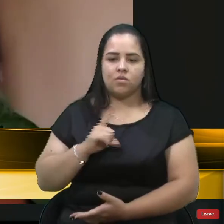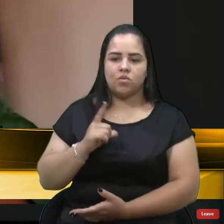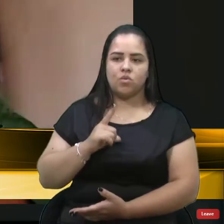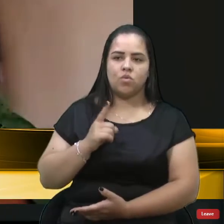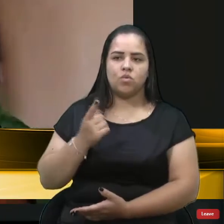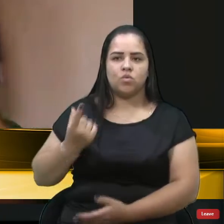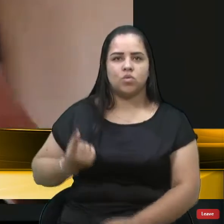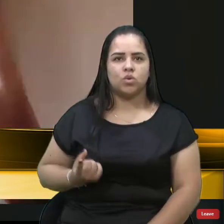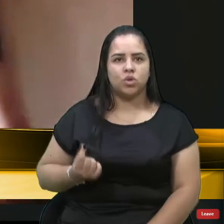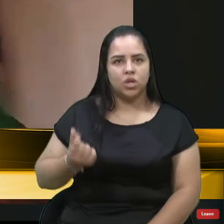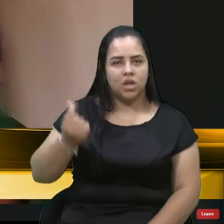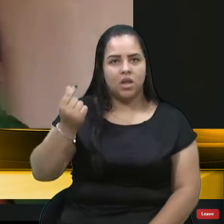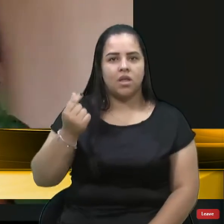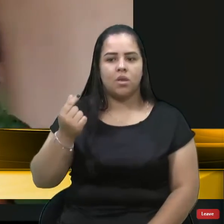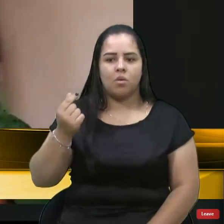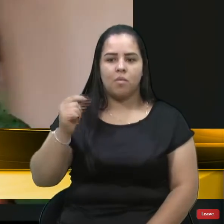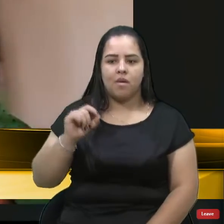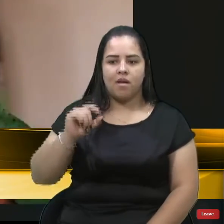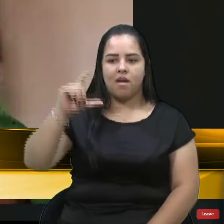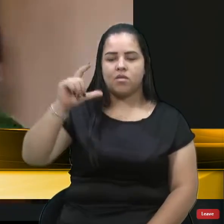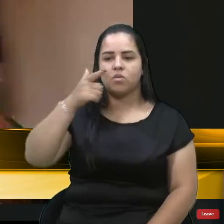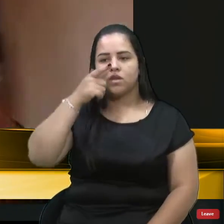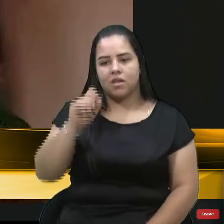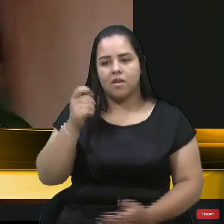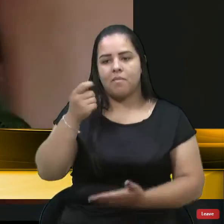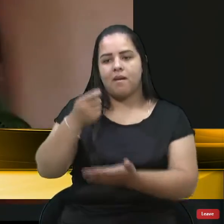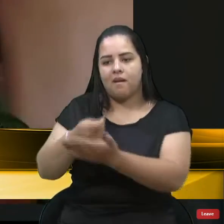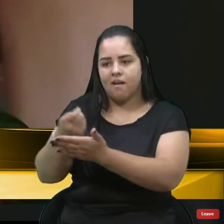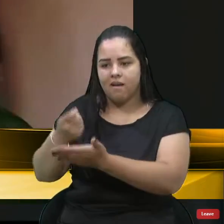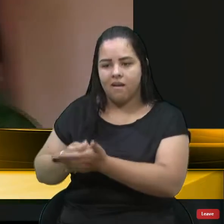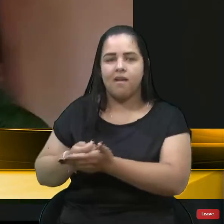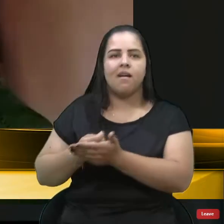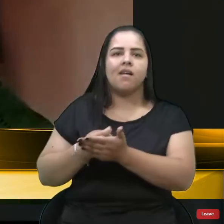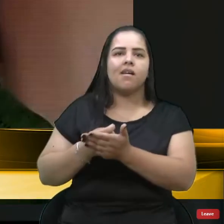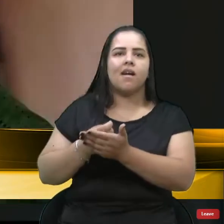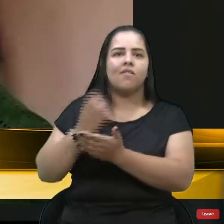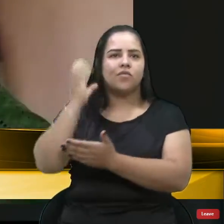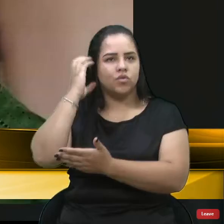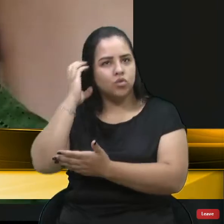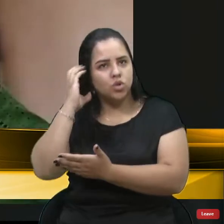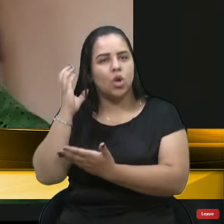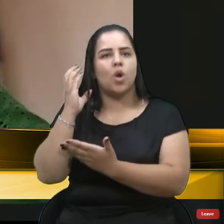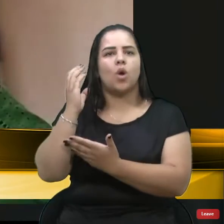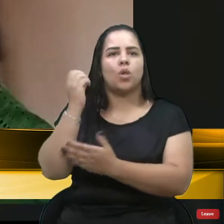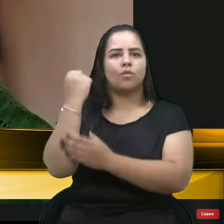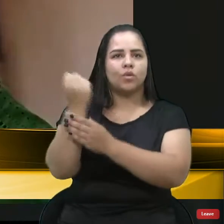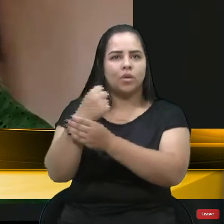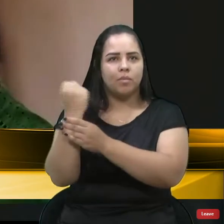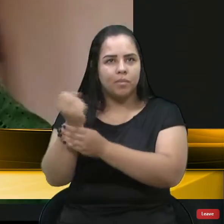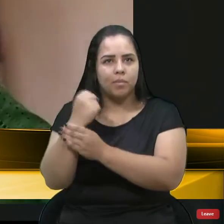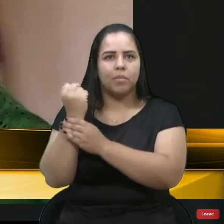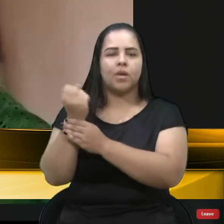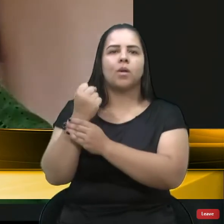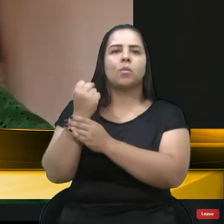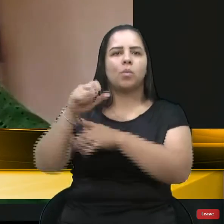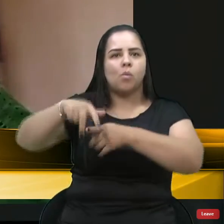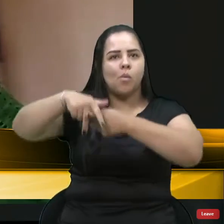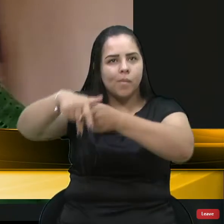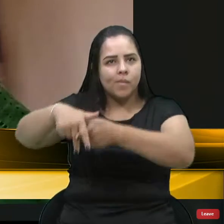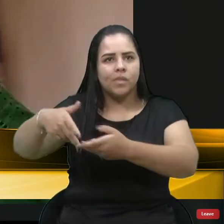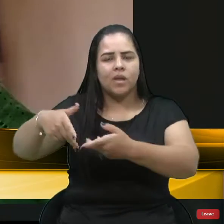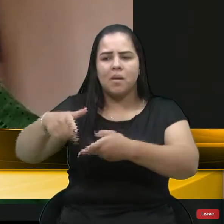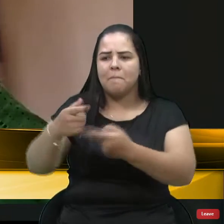o fonoaudiólogo, a psicóloga, fisioterapeuta, a ecoterapia, mas e com relação àqueles pais que não têm as mesmas